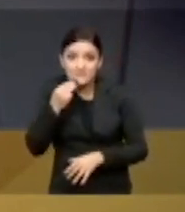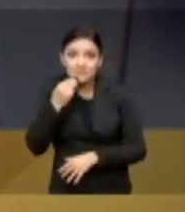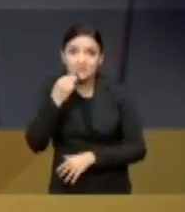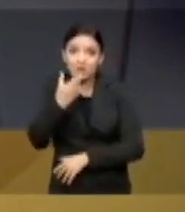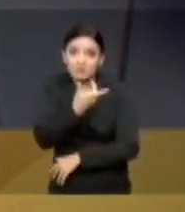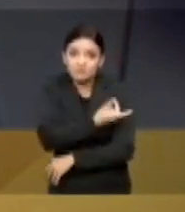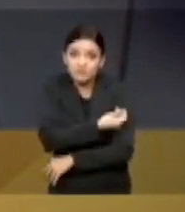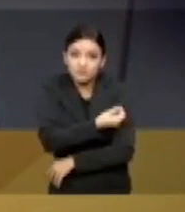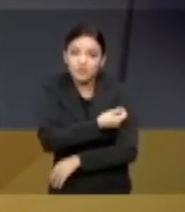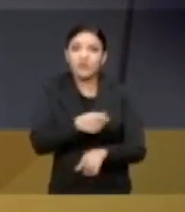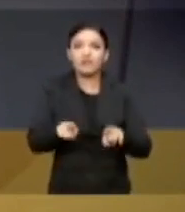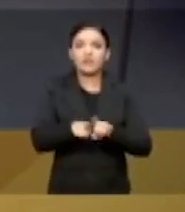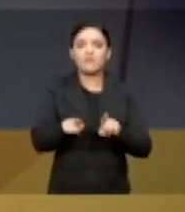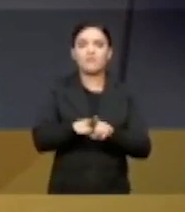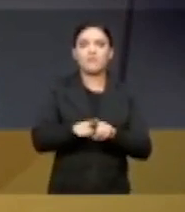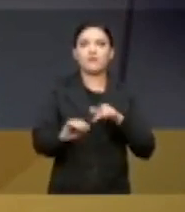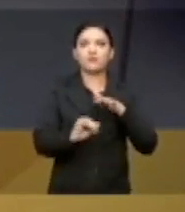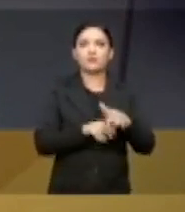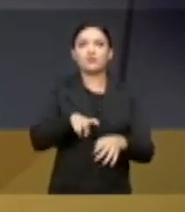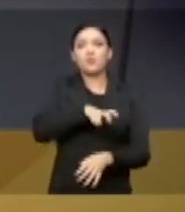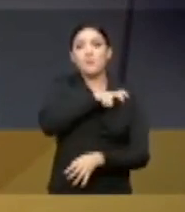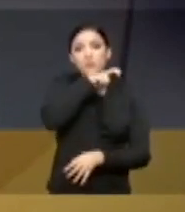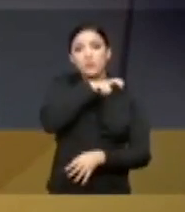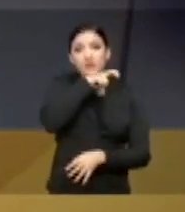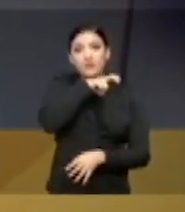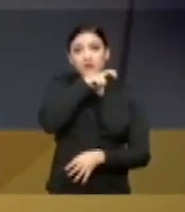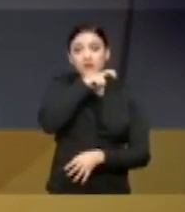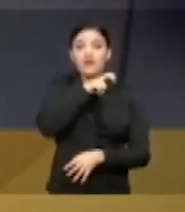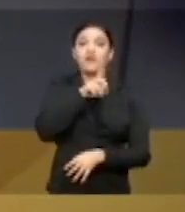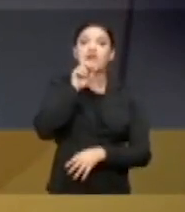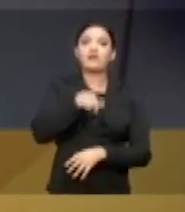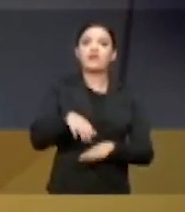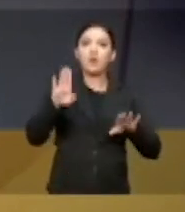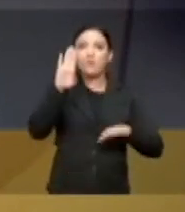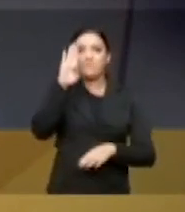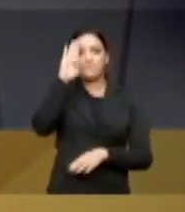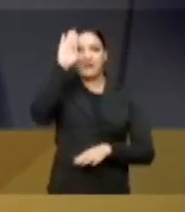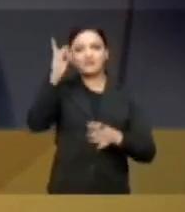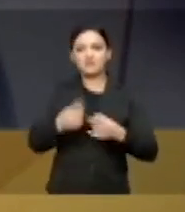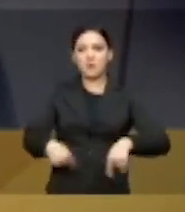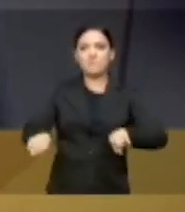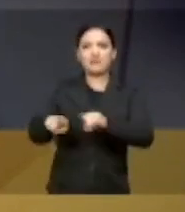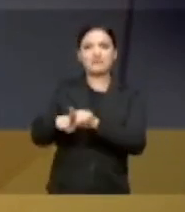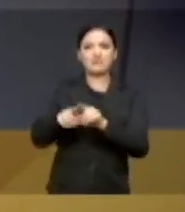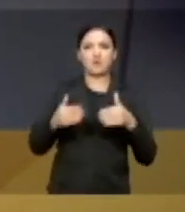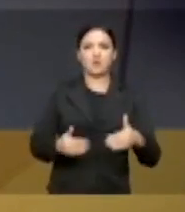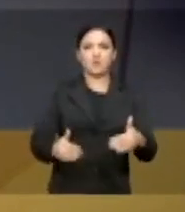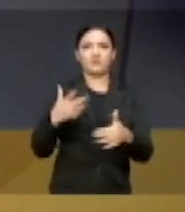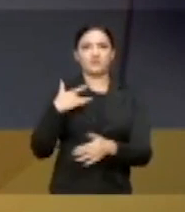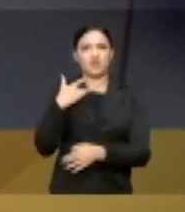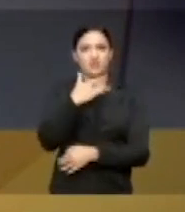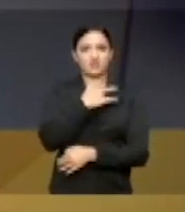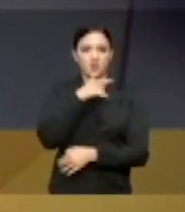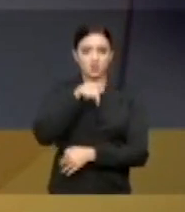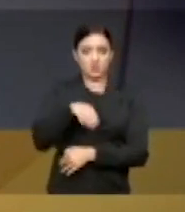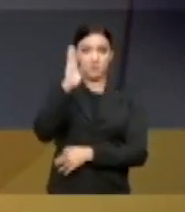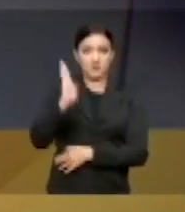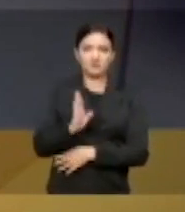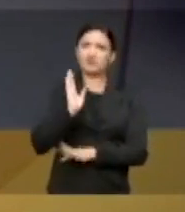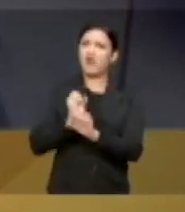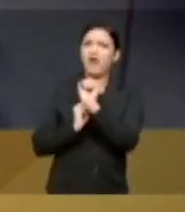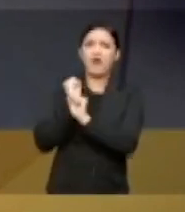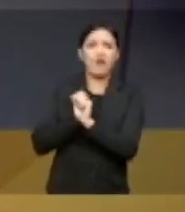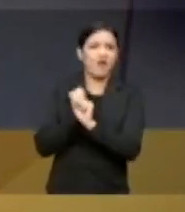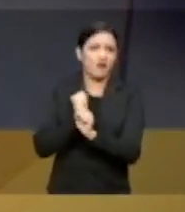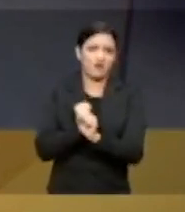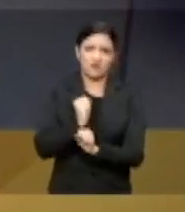ao Instituto Butantan, principal parceiro doméstico do Ministério da Saúde há anos. Por outro